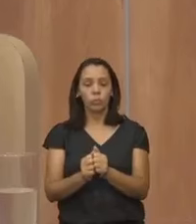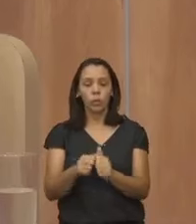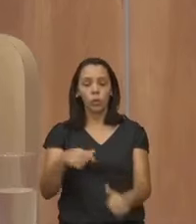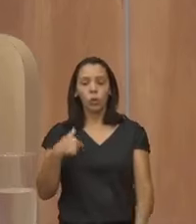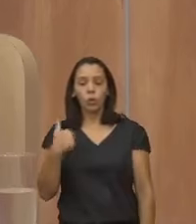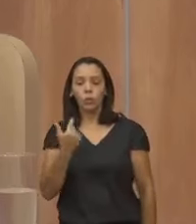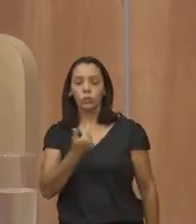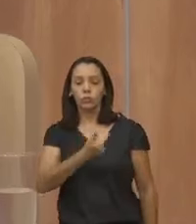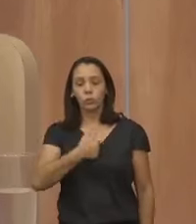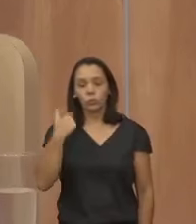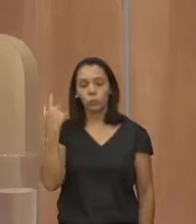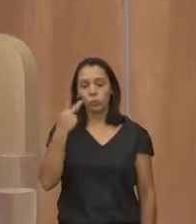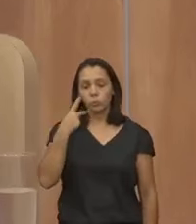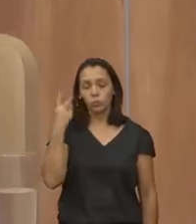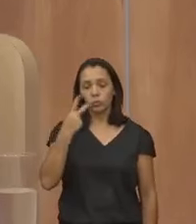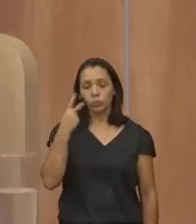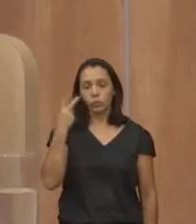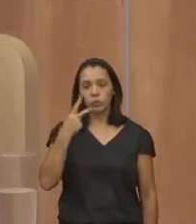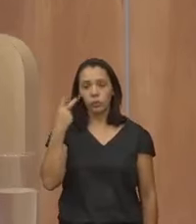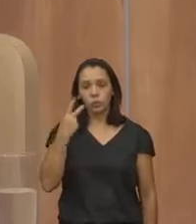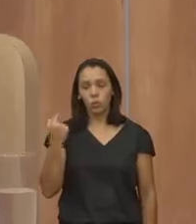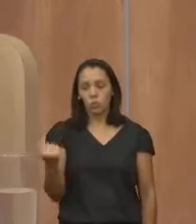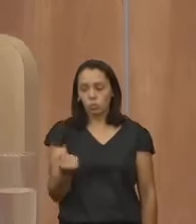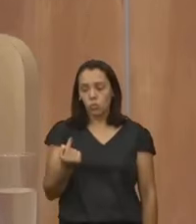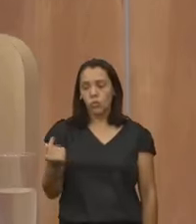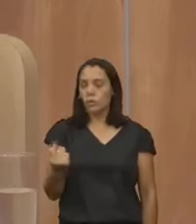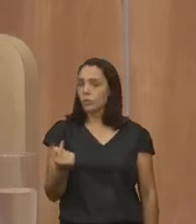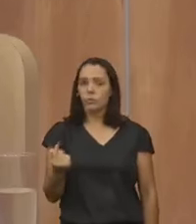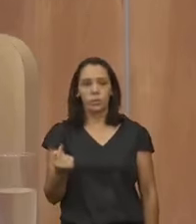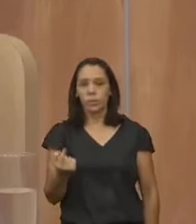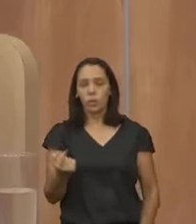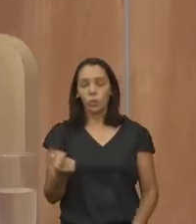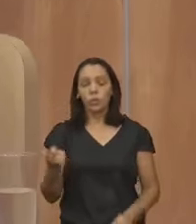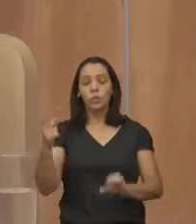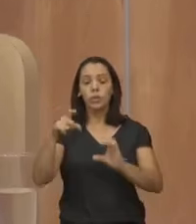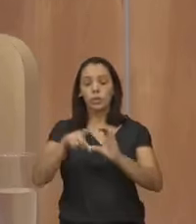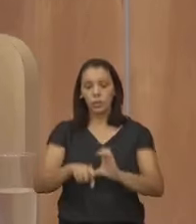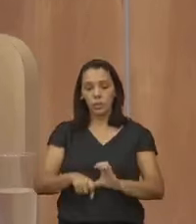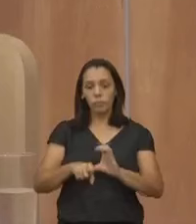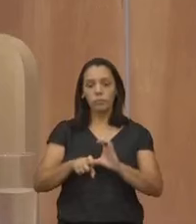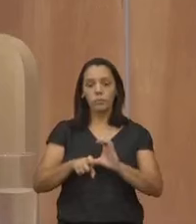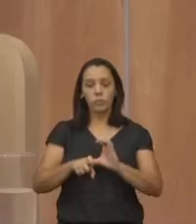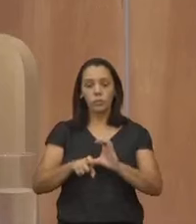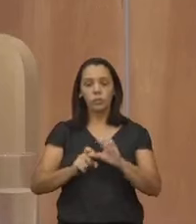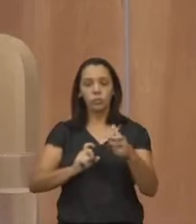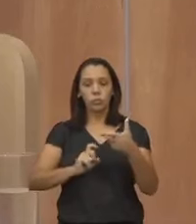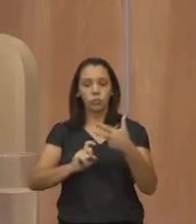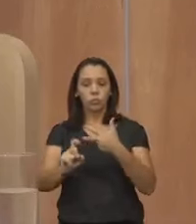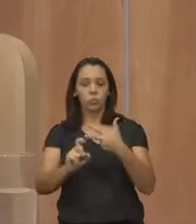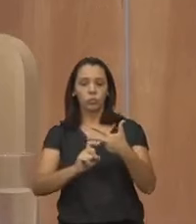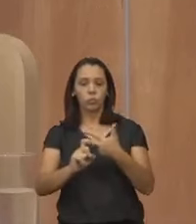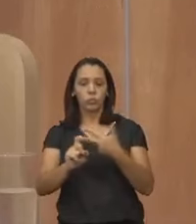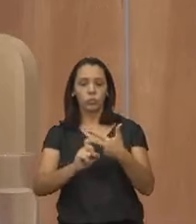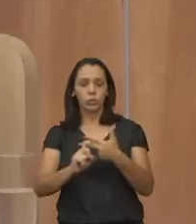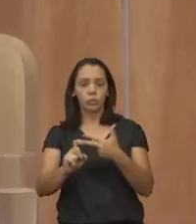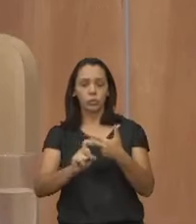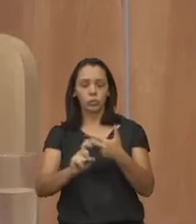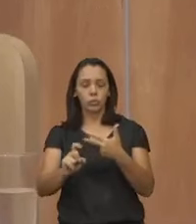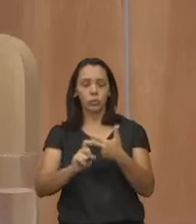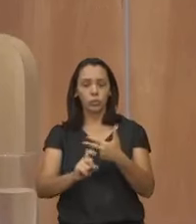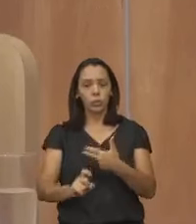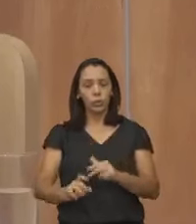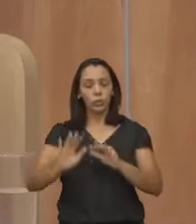individualmente como vereadores, a gente não faz de forma isolada. A gente depende do poder Executivo, que já